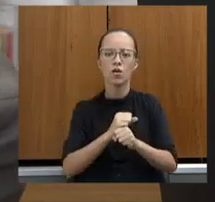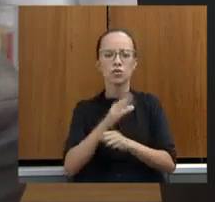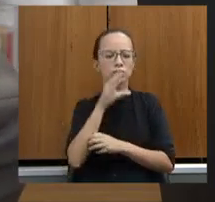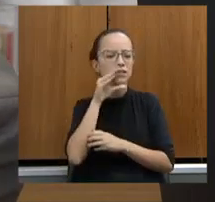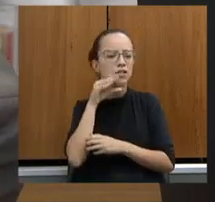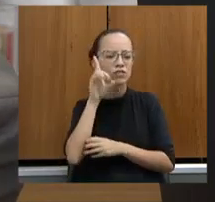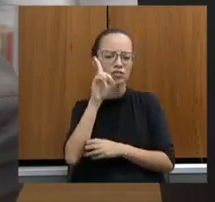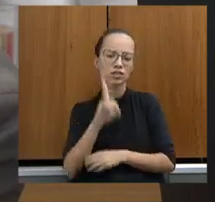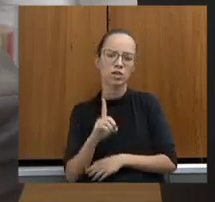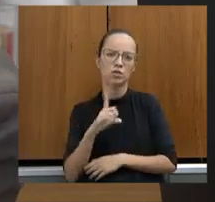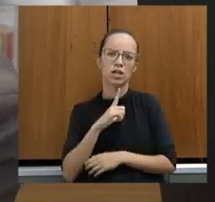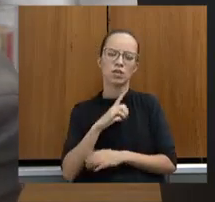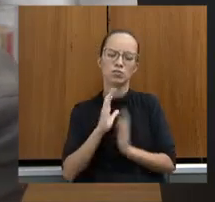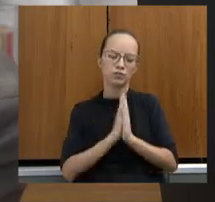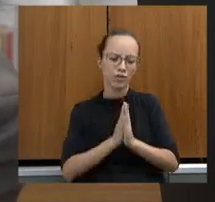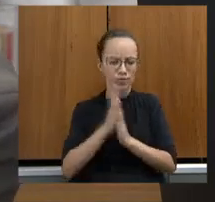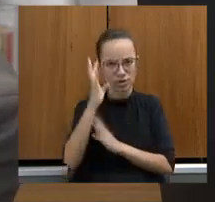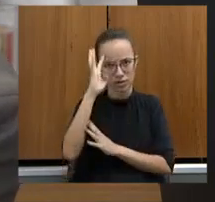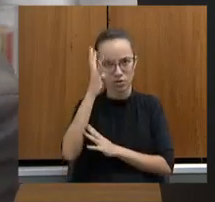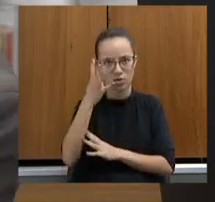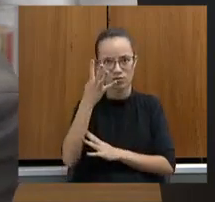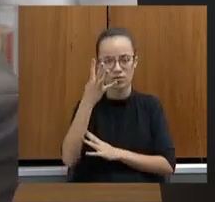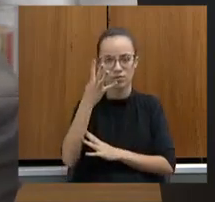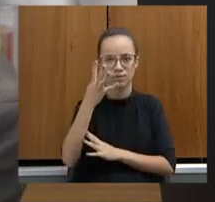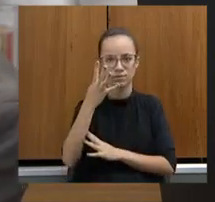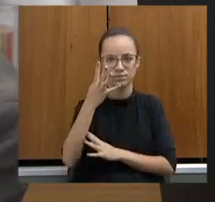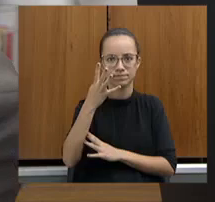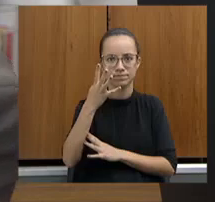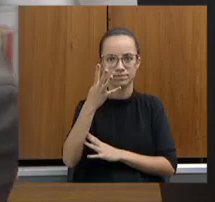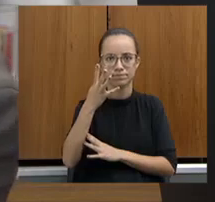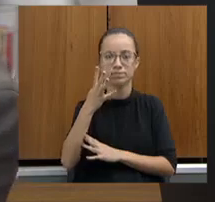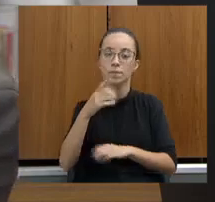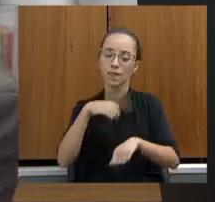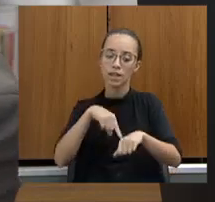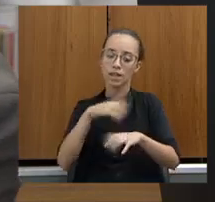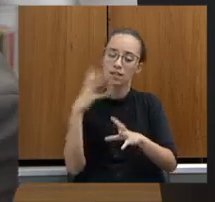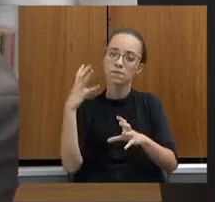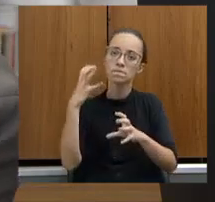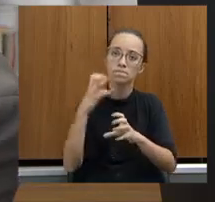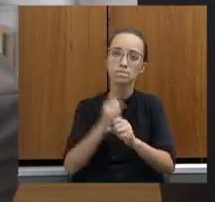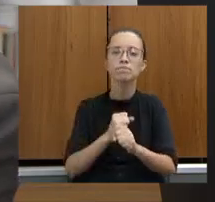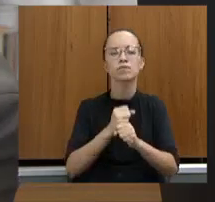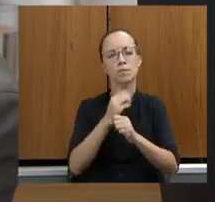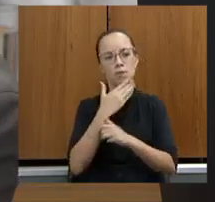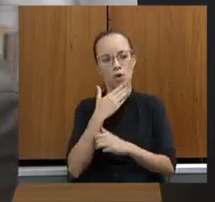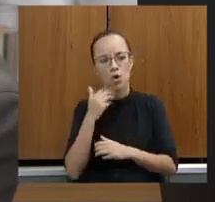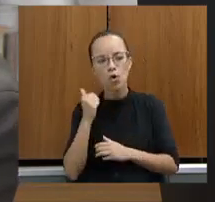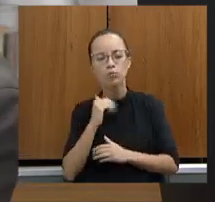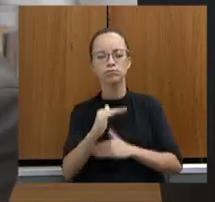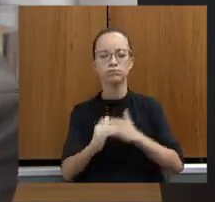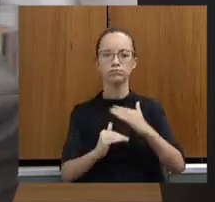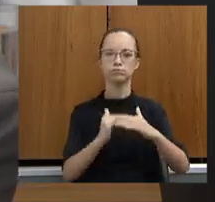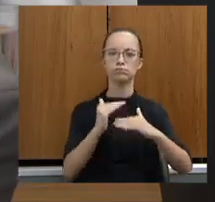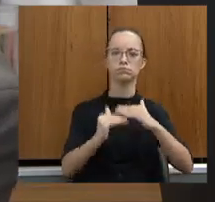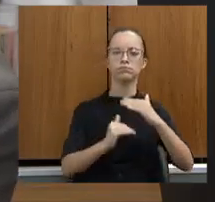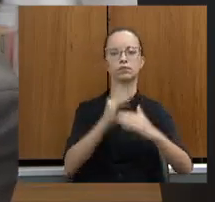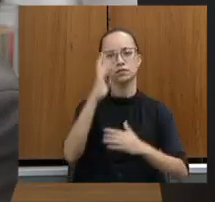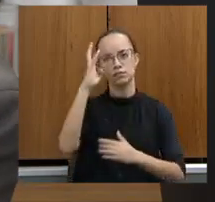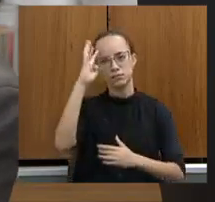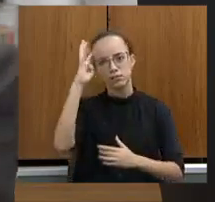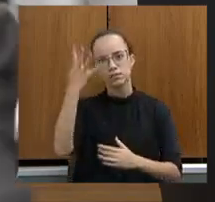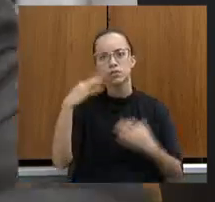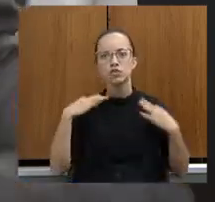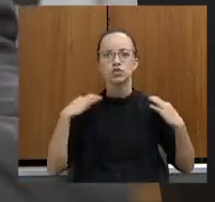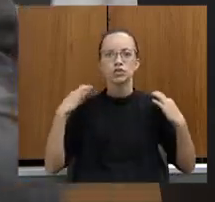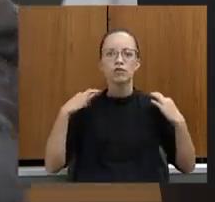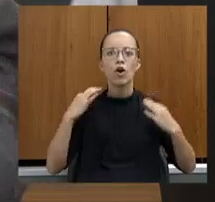resolve Então a Seplag e ser justo fez a carga horária bacana sossegou entregou a carteira deles resolveu o problema de